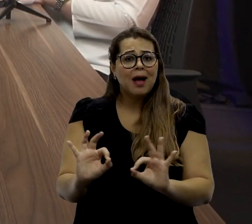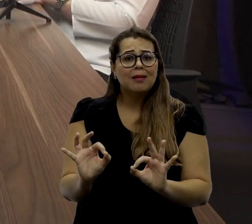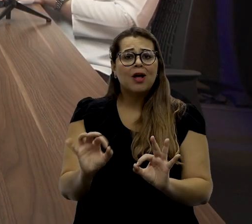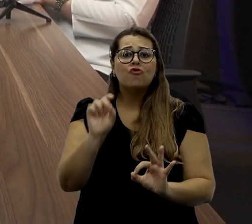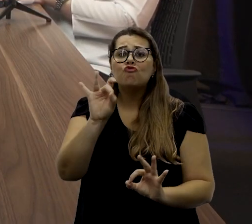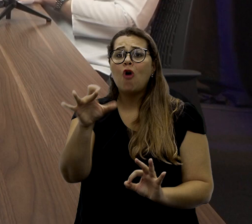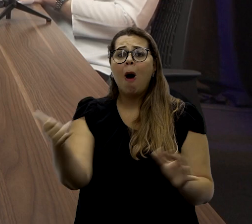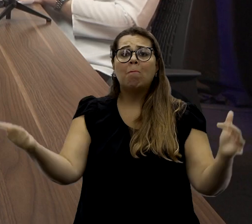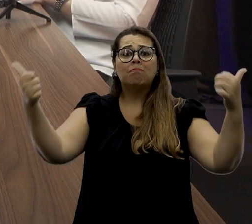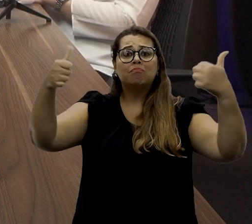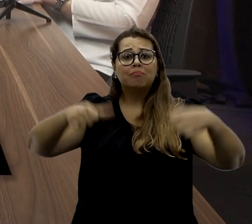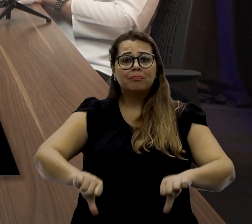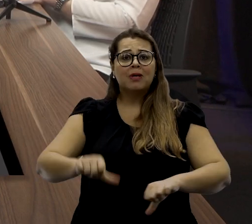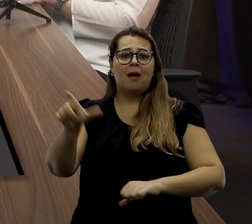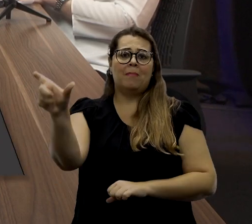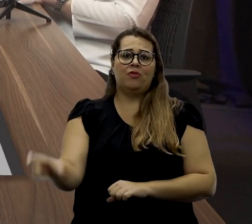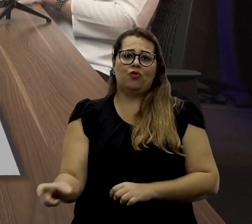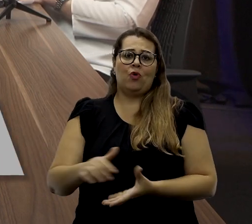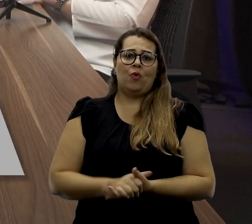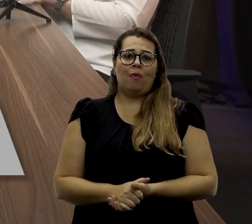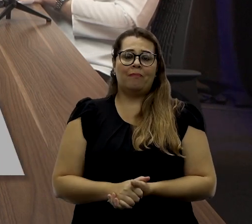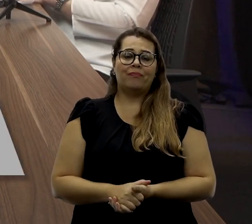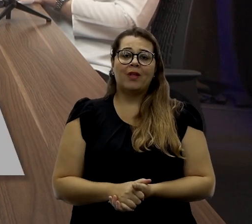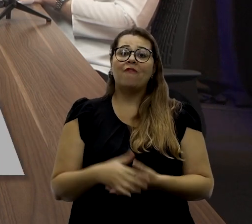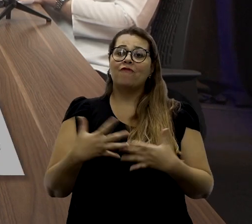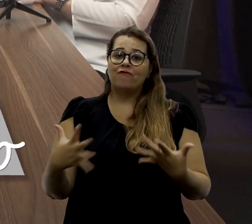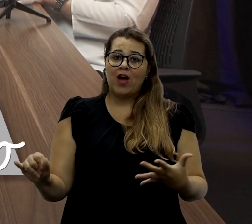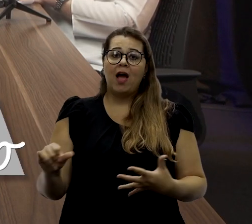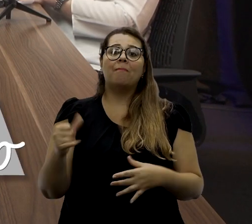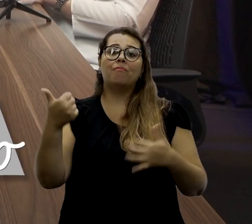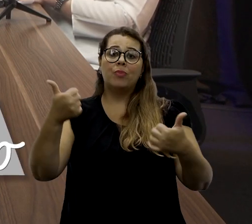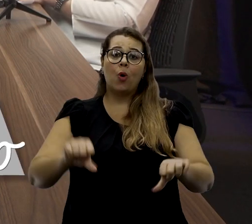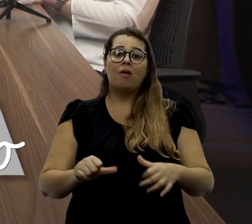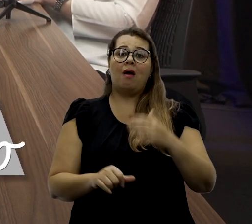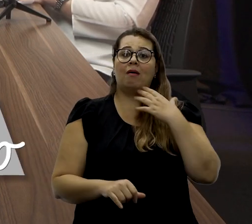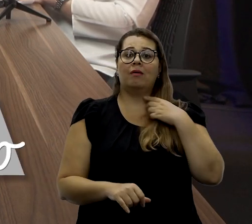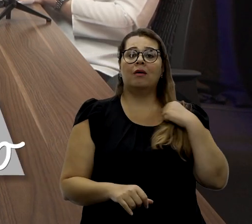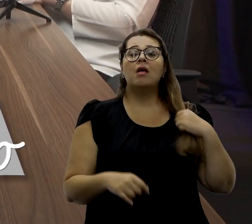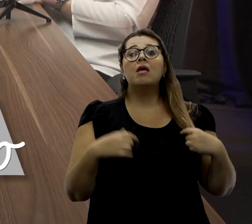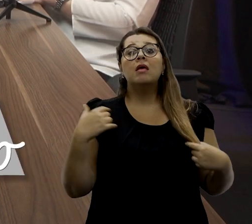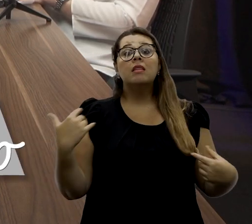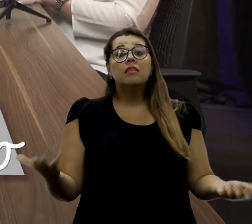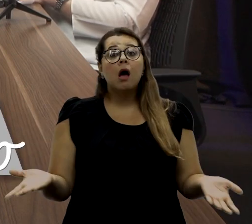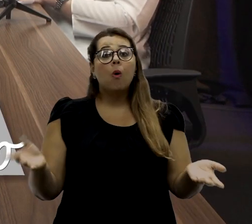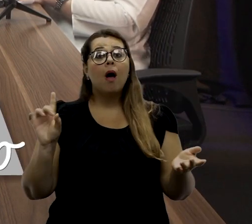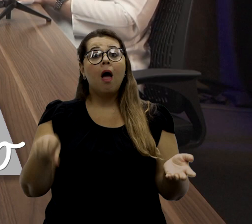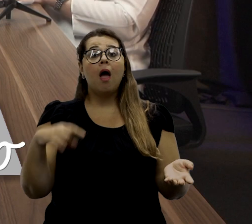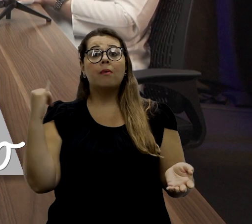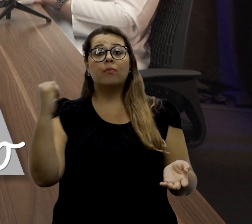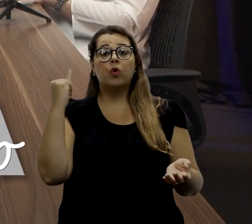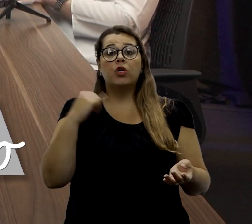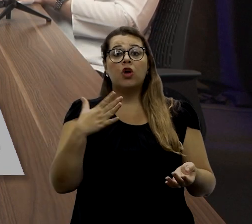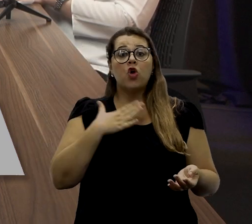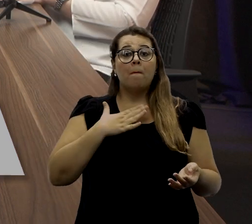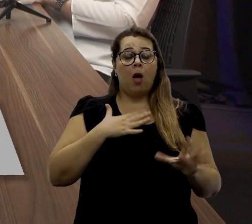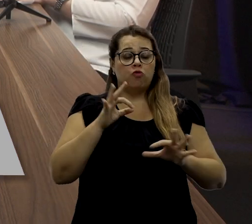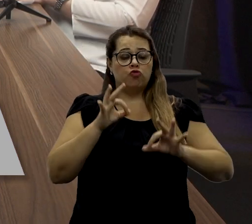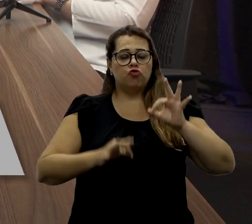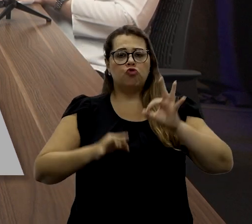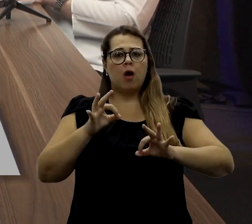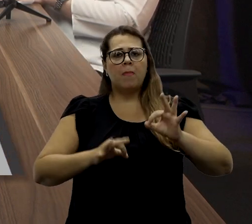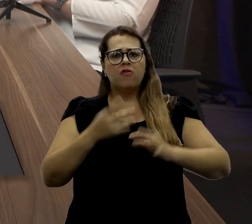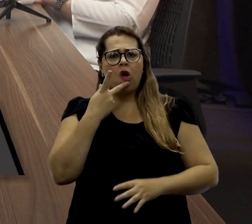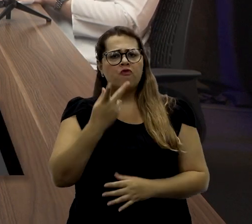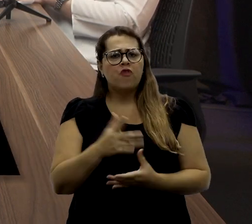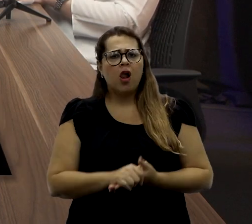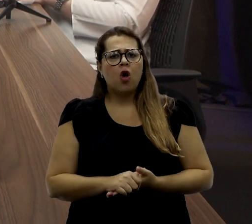eu mexer com a minha dor, ou com a minha dificuldade de lidar com a minha dor, né? Mas é importante, às vezes a gente tem um julgamento,